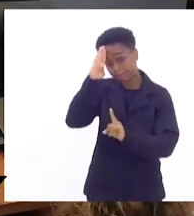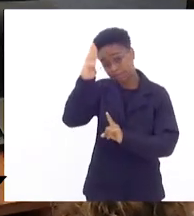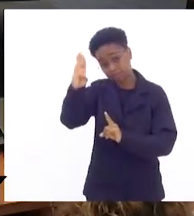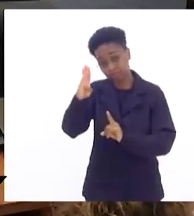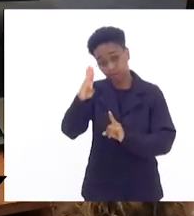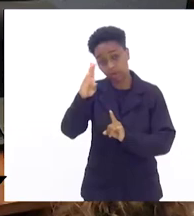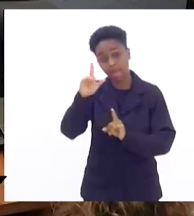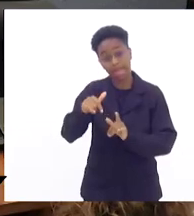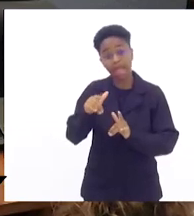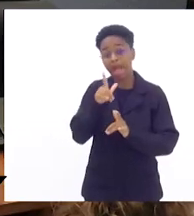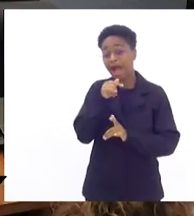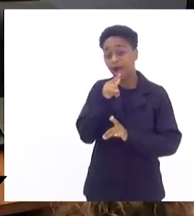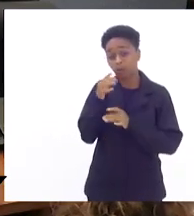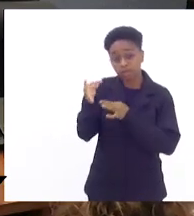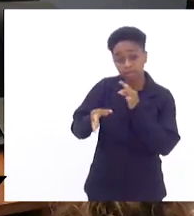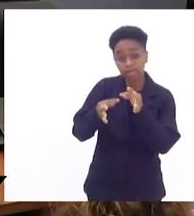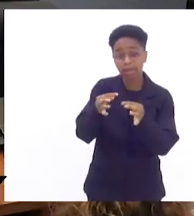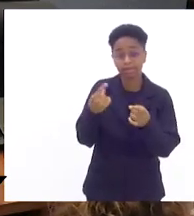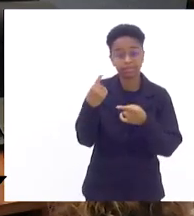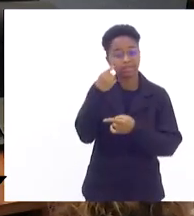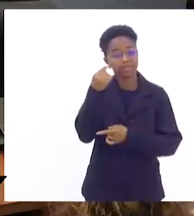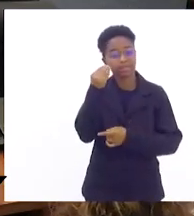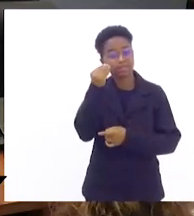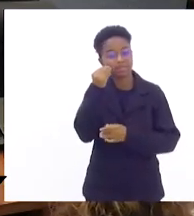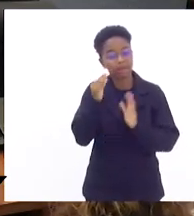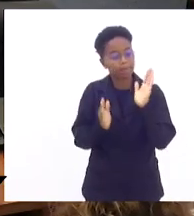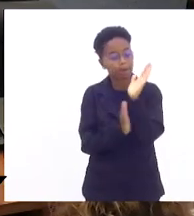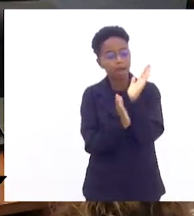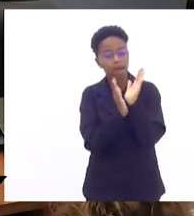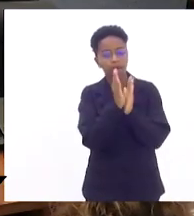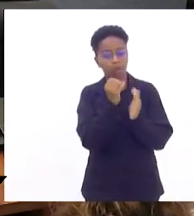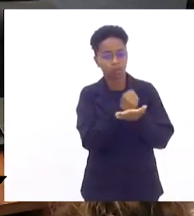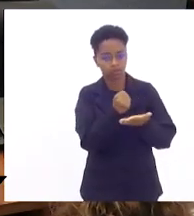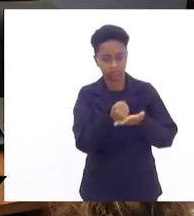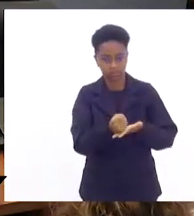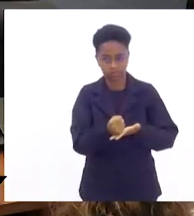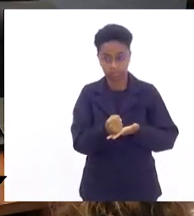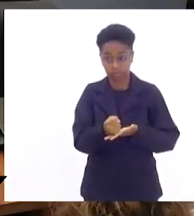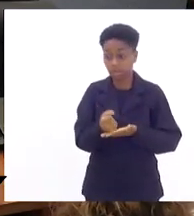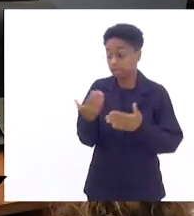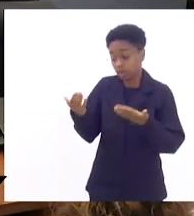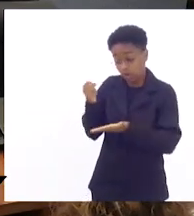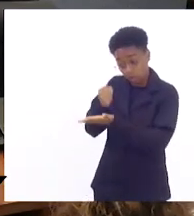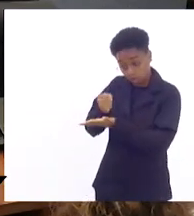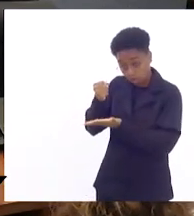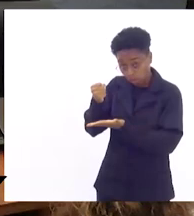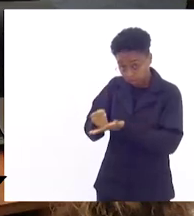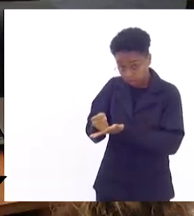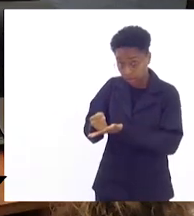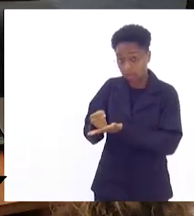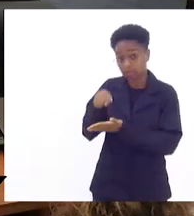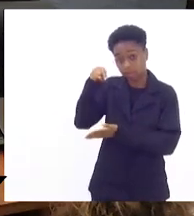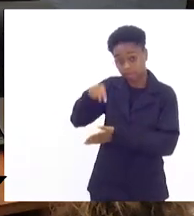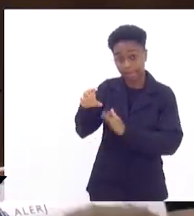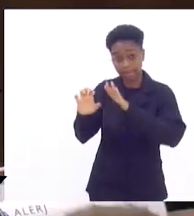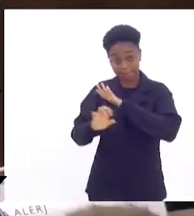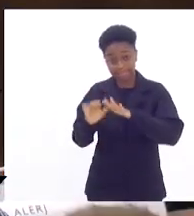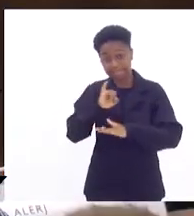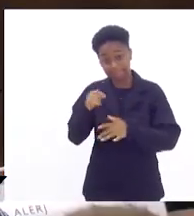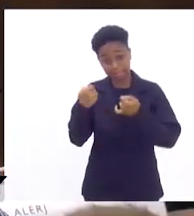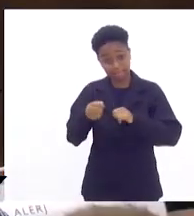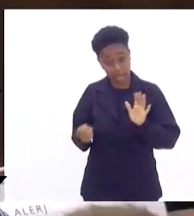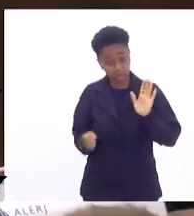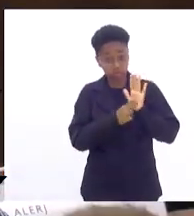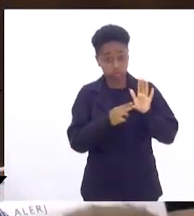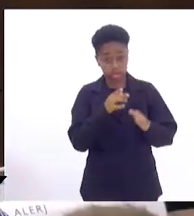do saneamento, para a gente poder resolver essa questão burocrática de contrato? Deputado, no que tange o contrato de concessão, se tiver que assumir a parte de esgoto,